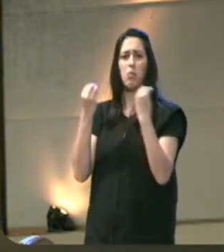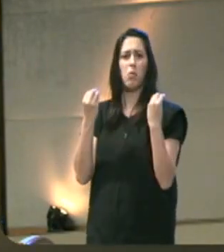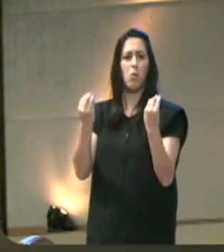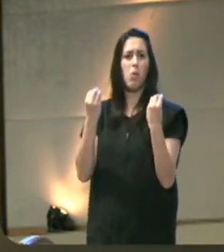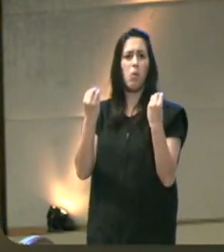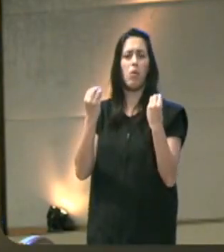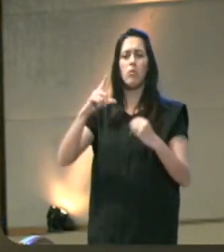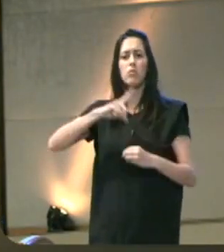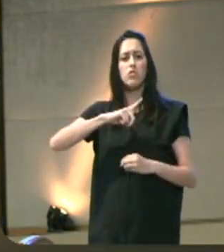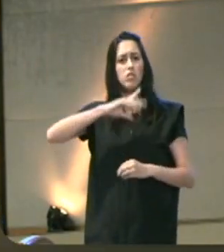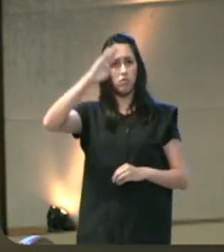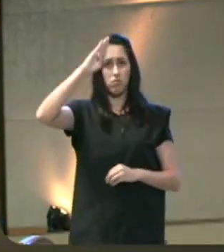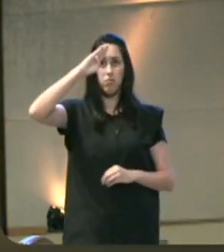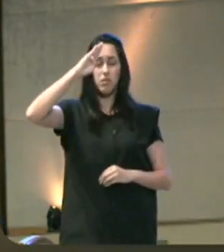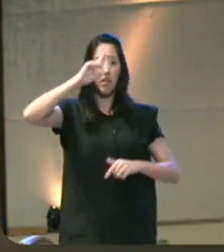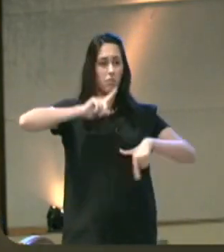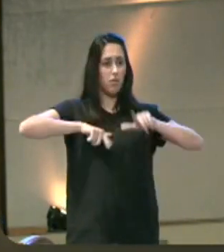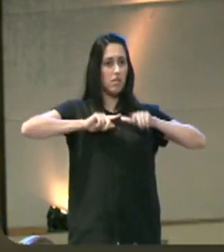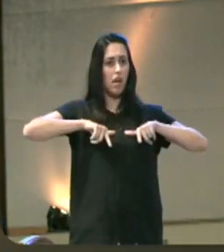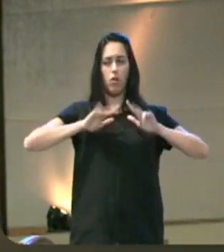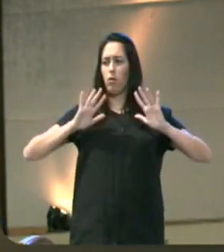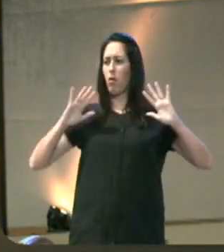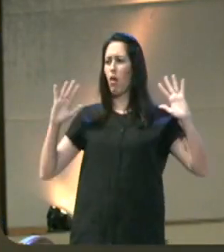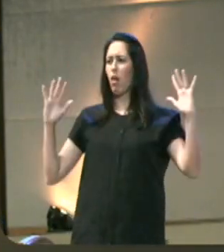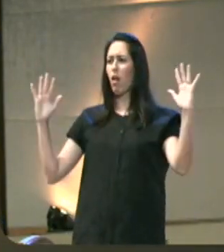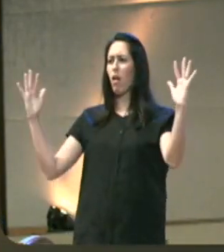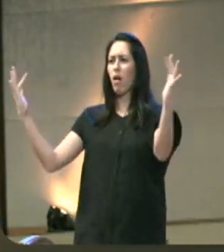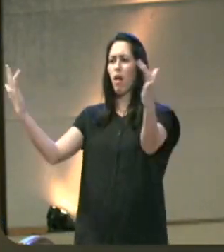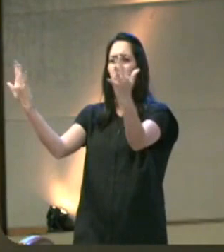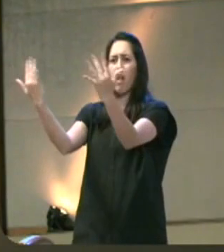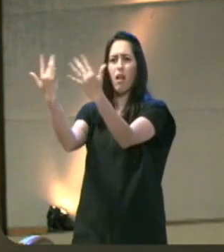cercado pelo exército de Israel,